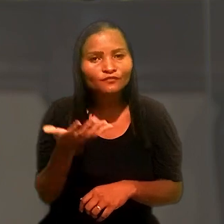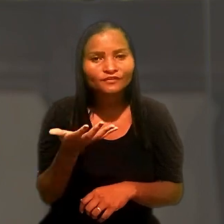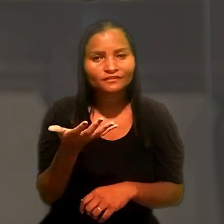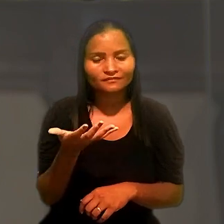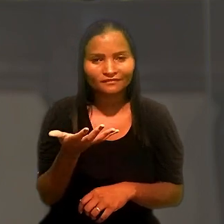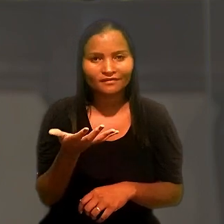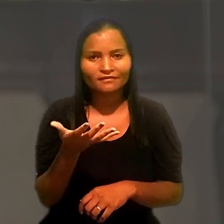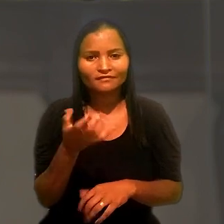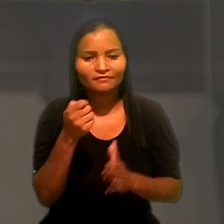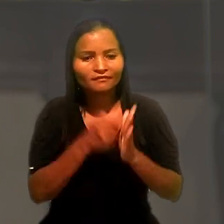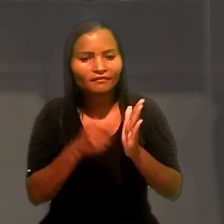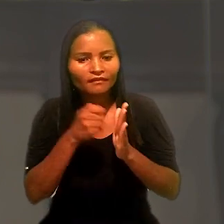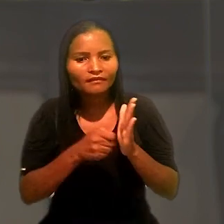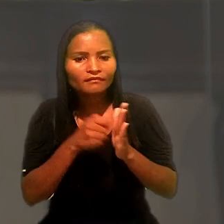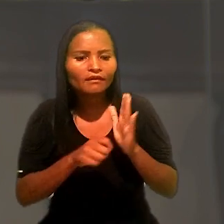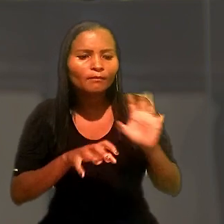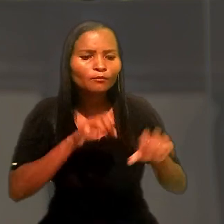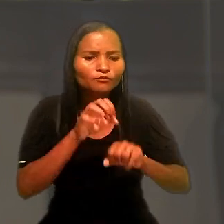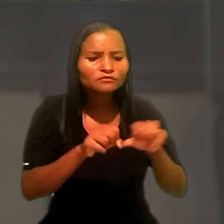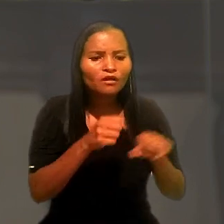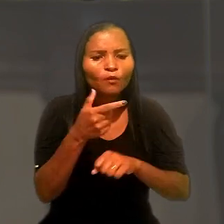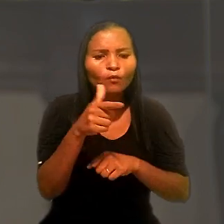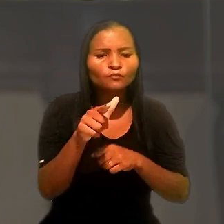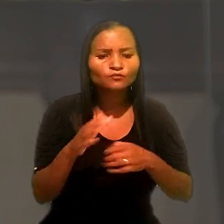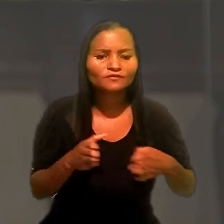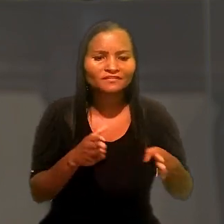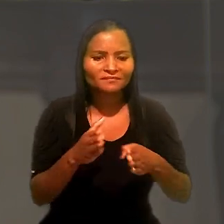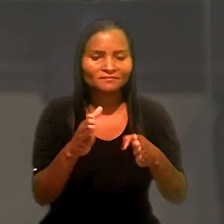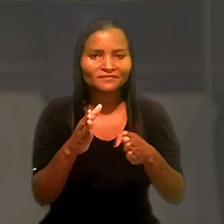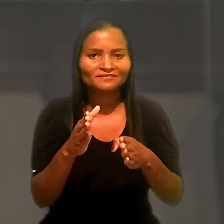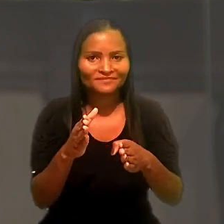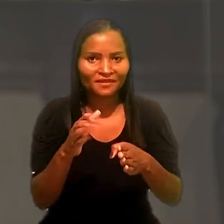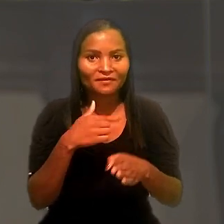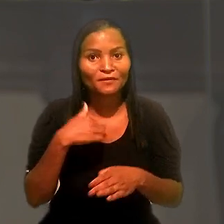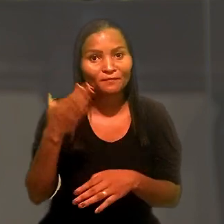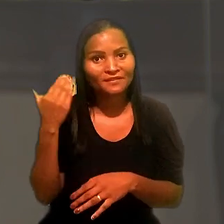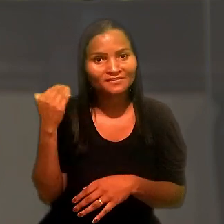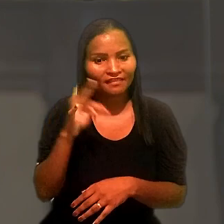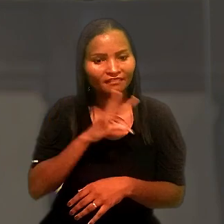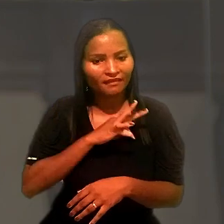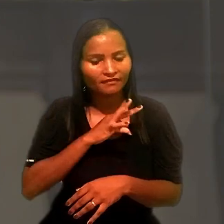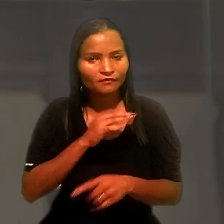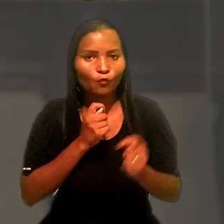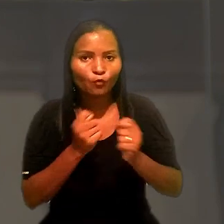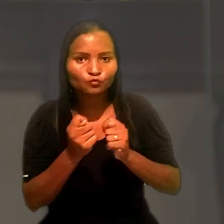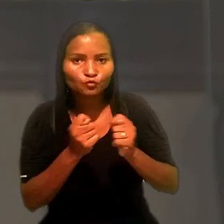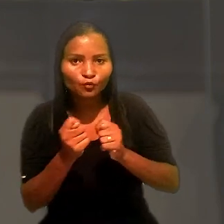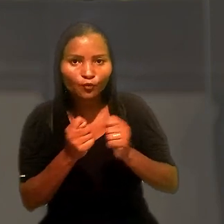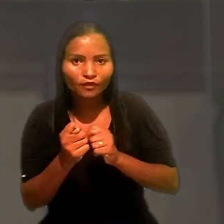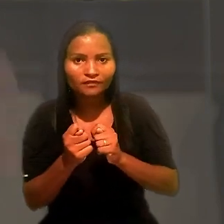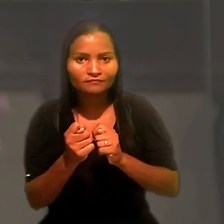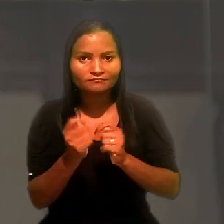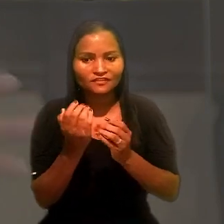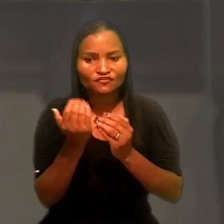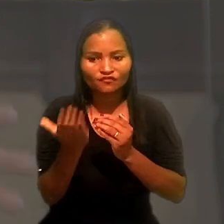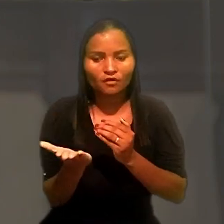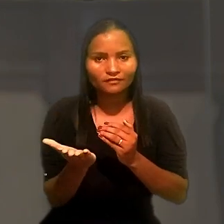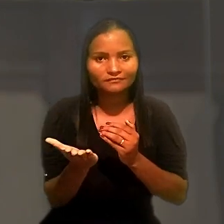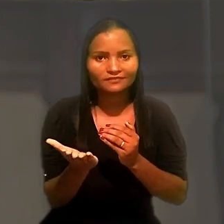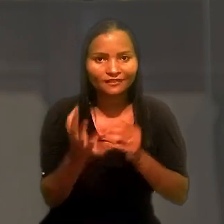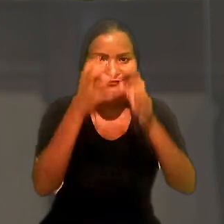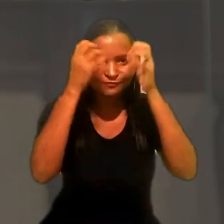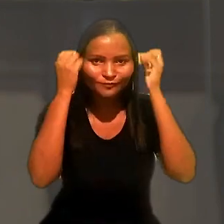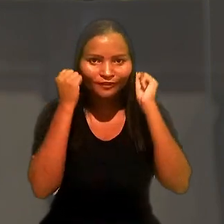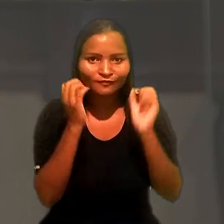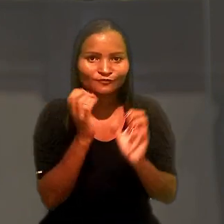resolvi tentar buscar outros caminhos. Eu era, à época, técnico de controle externo do Tribunal